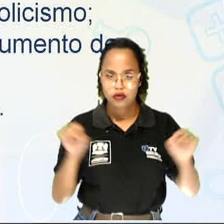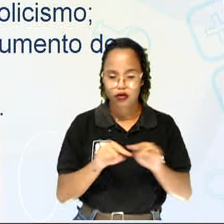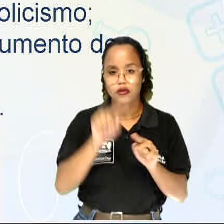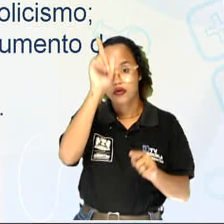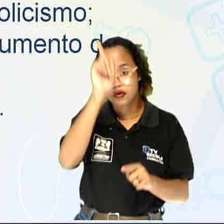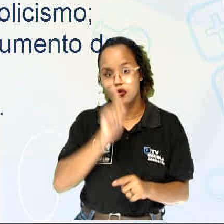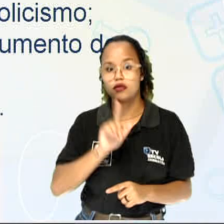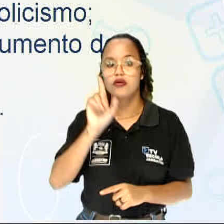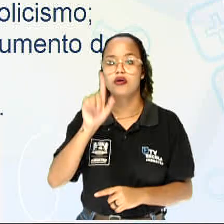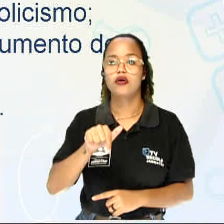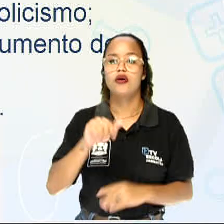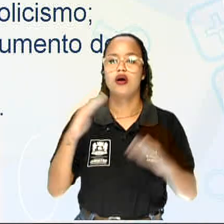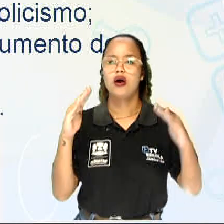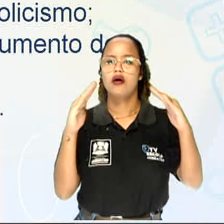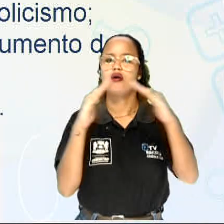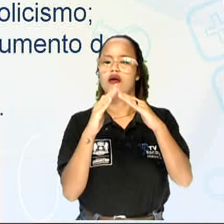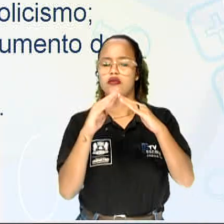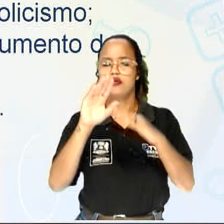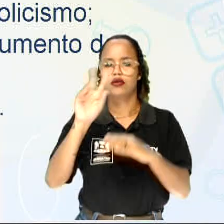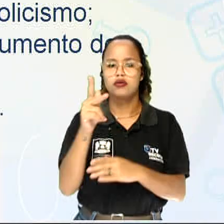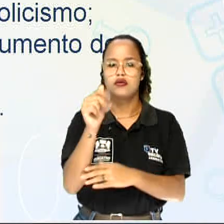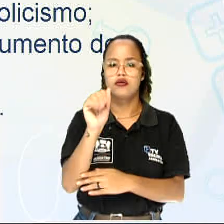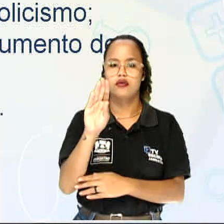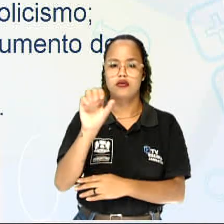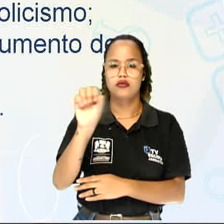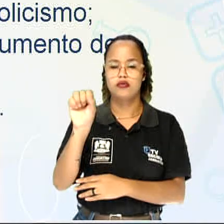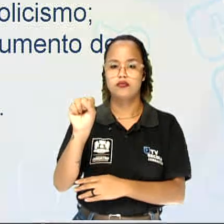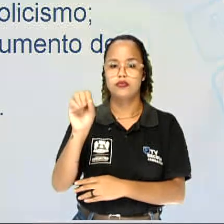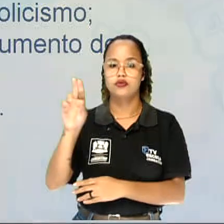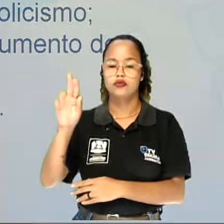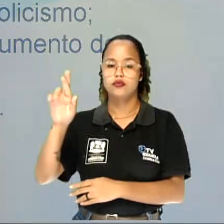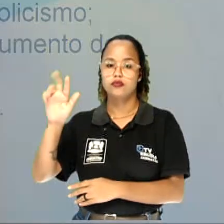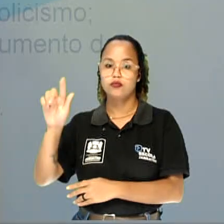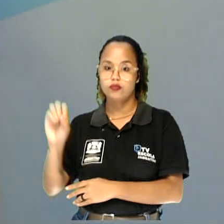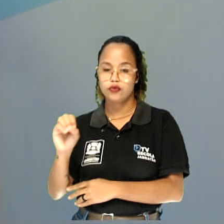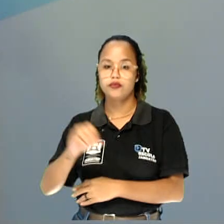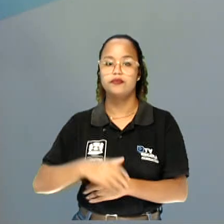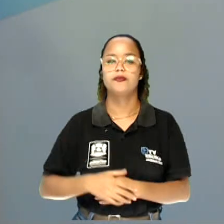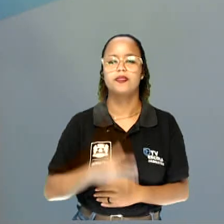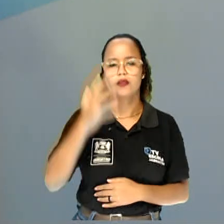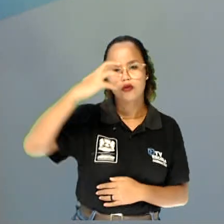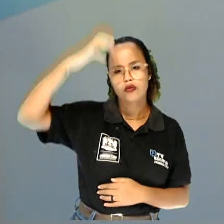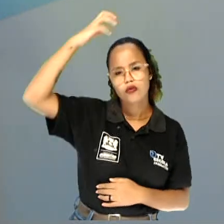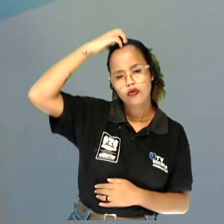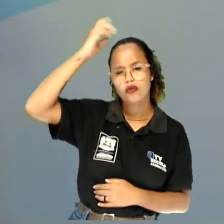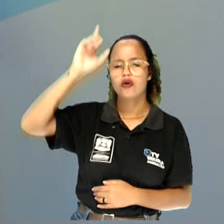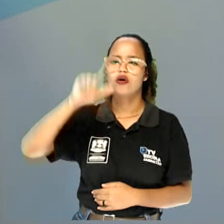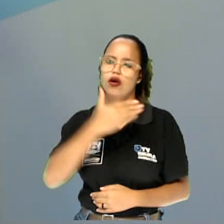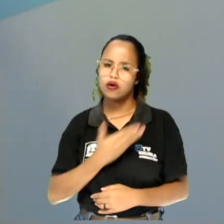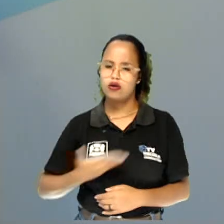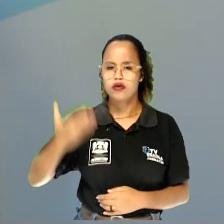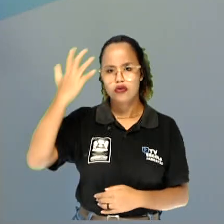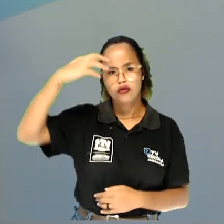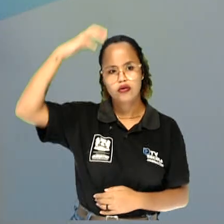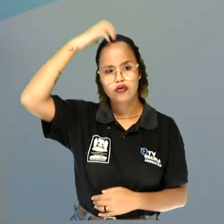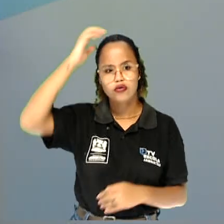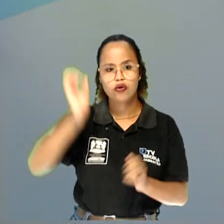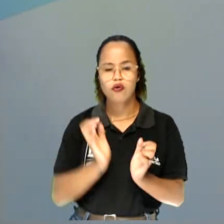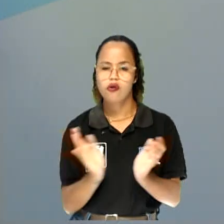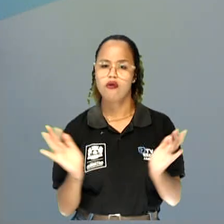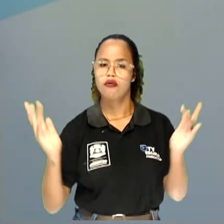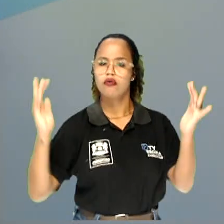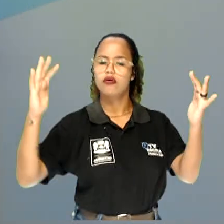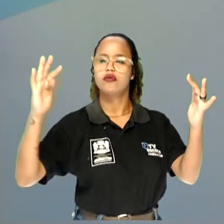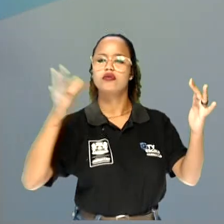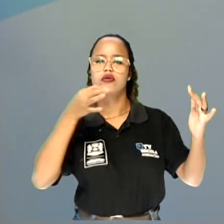de Habsburgo. A coroa, a monarquia, os ramos de café e tabaco, a